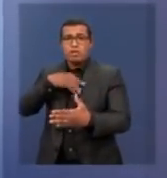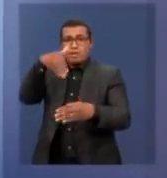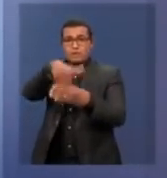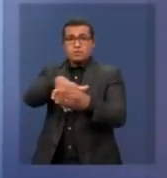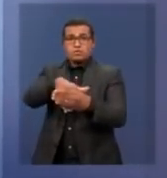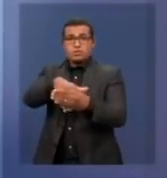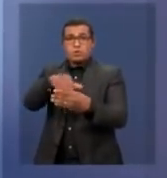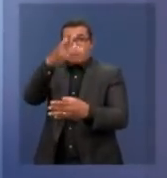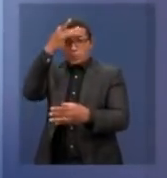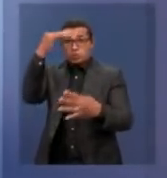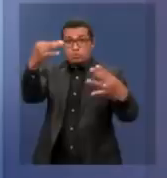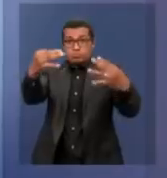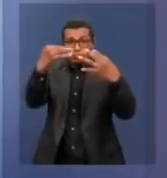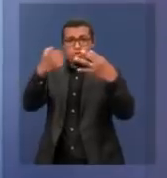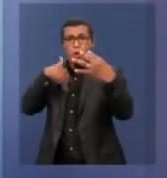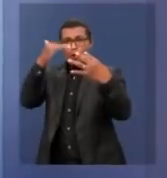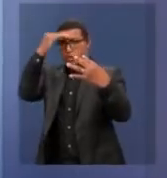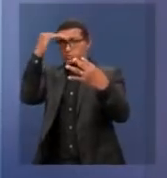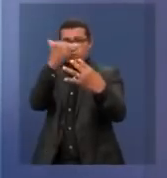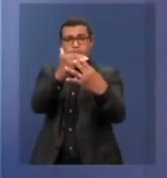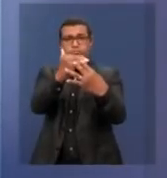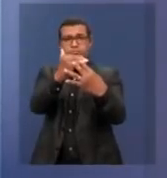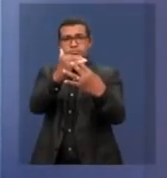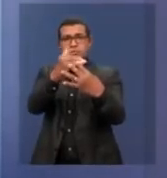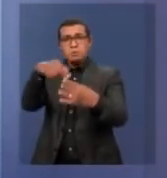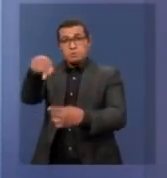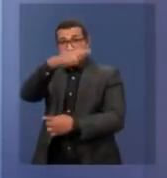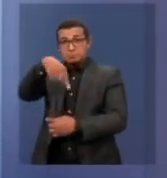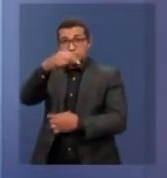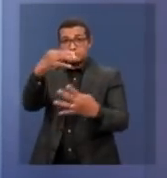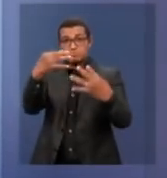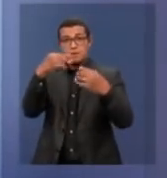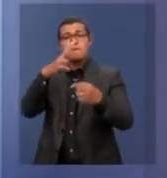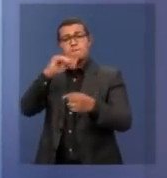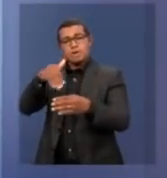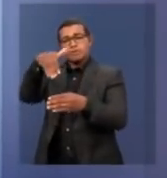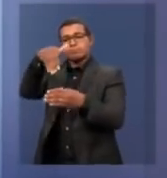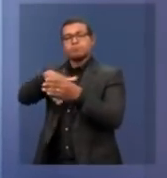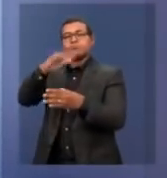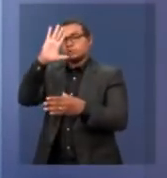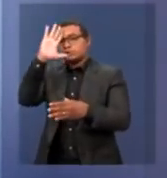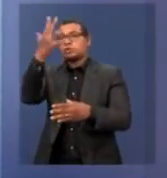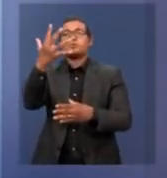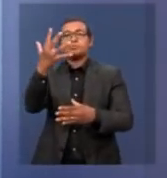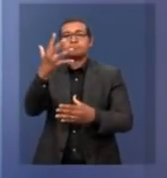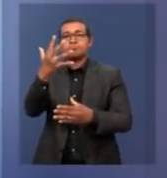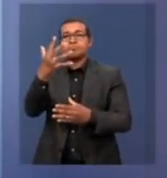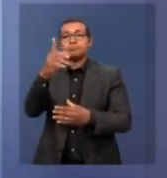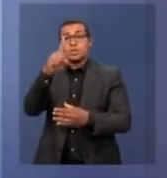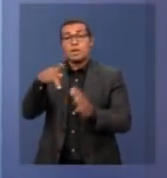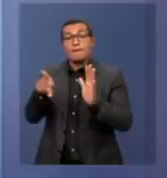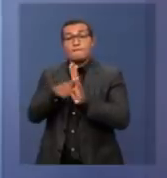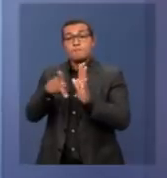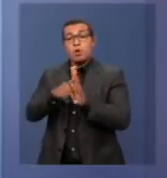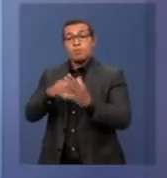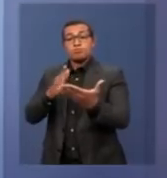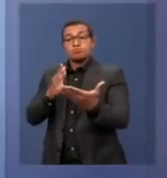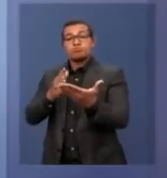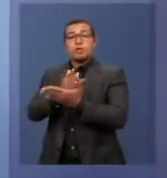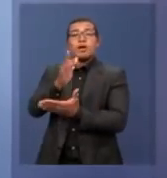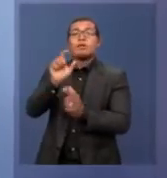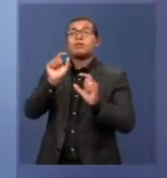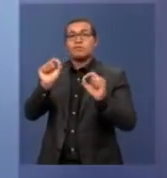candidato nós temos que respeitar o eleitor leitor vai decidir no domingo e é essa decisão que vai orientar nossa posição se o